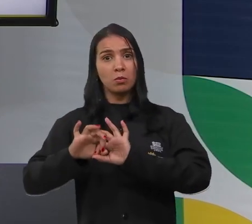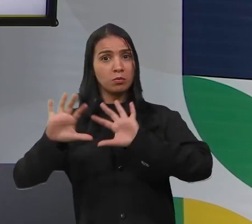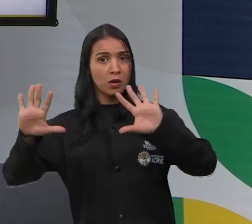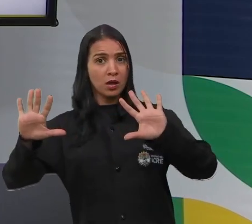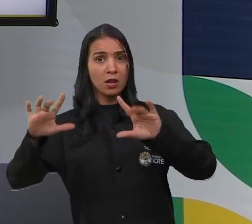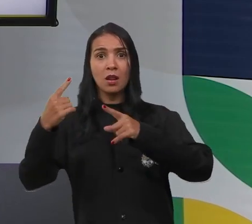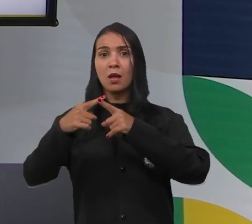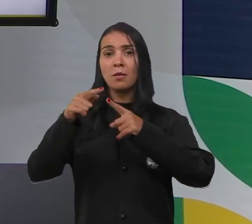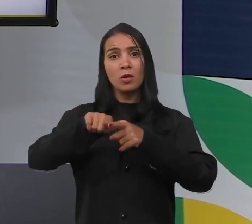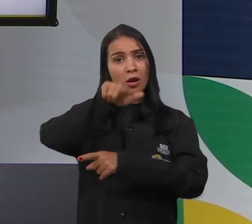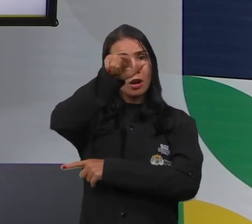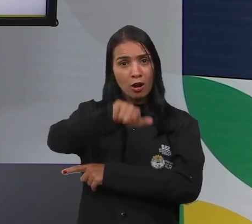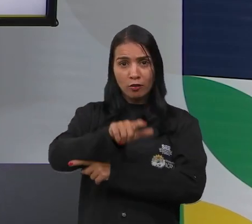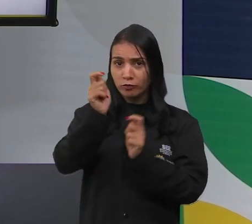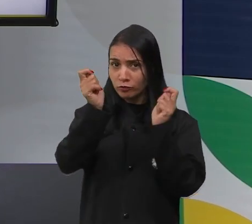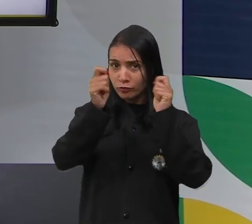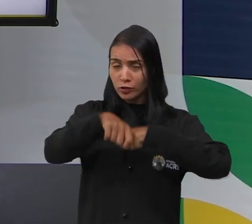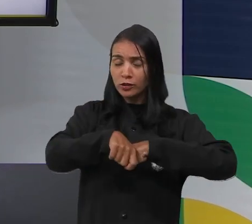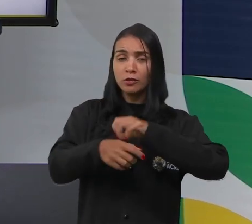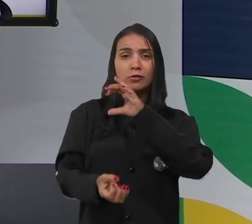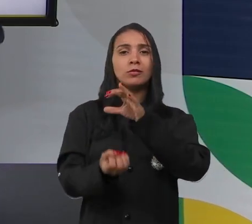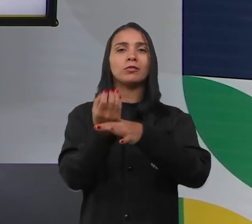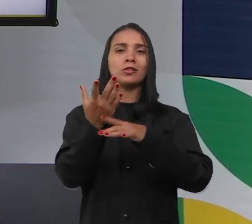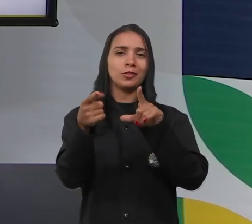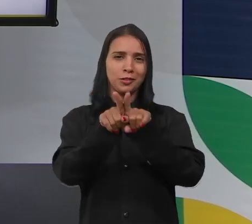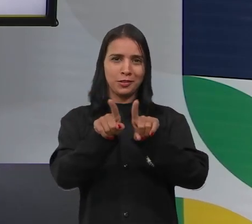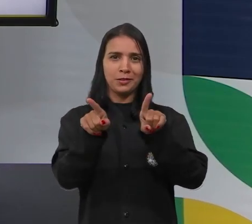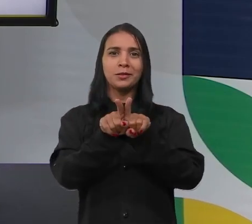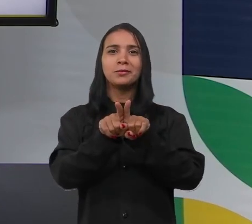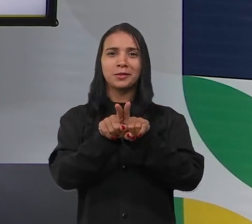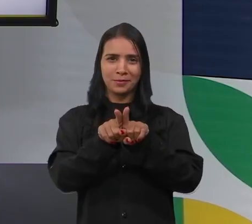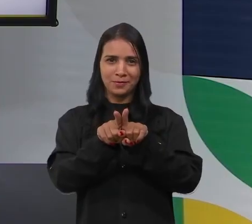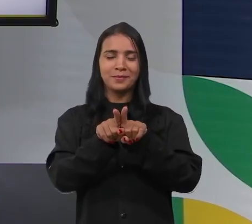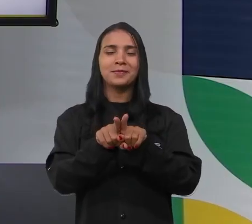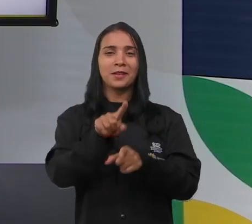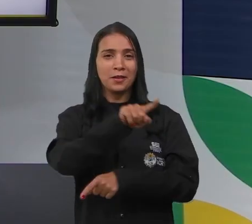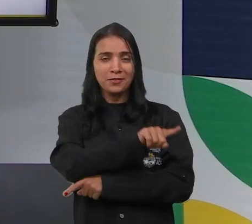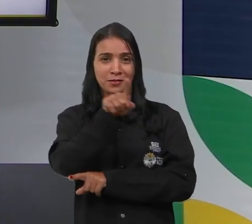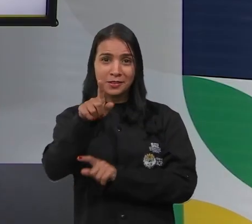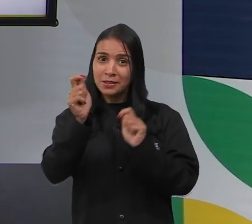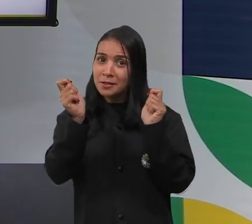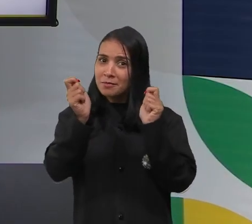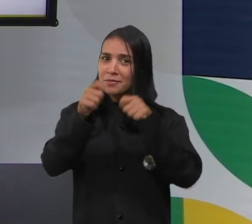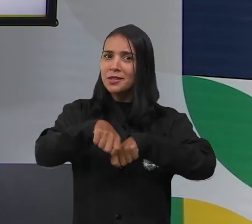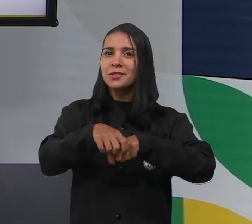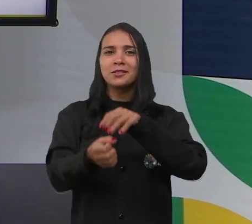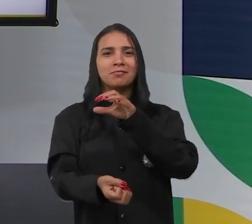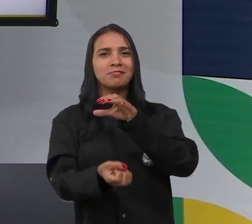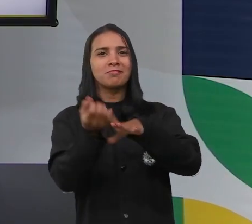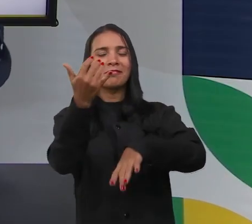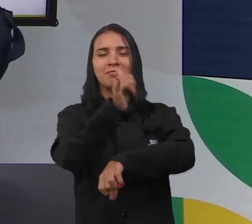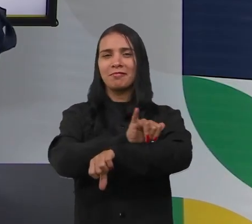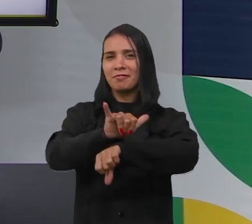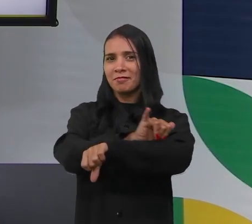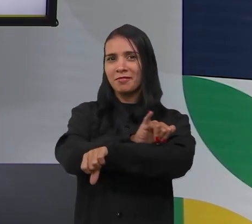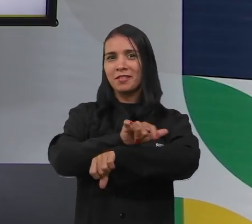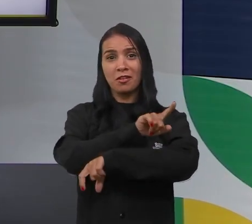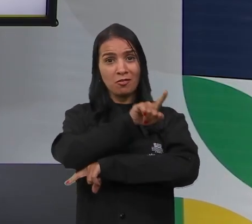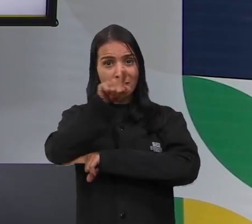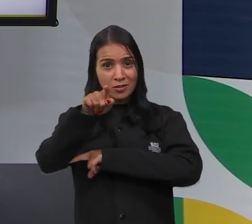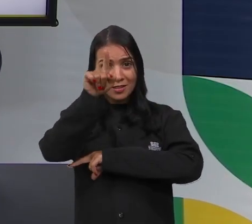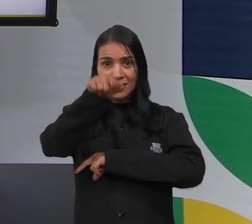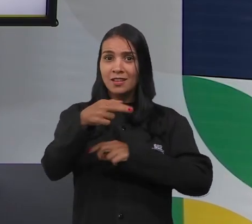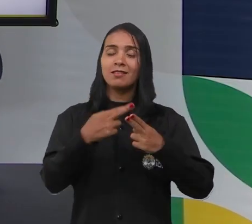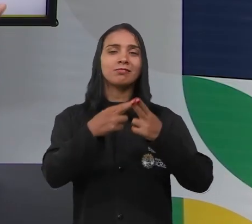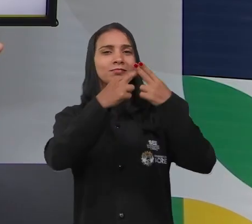é você criando aquele instrumento. Você sendo o causador da benesse, você é o agente que